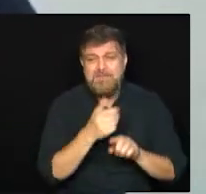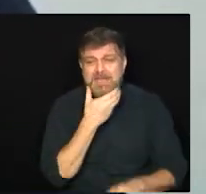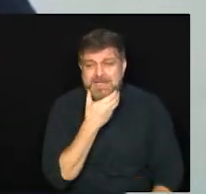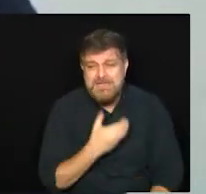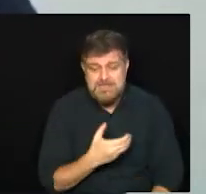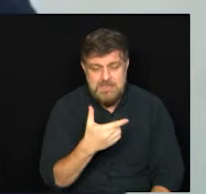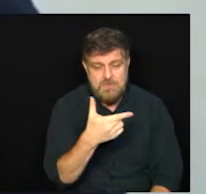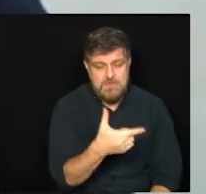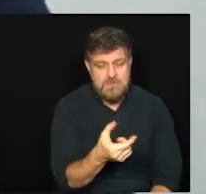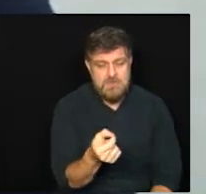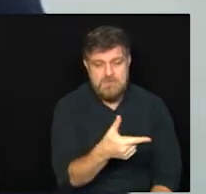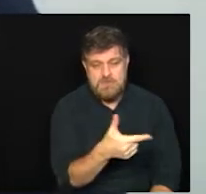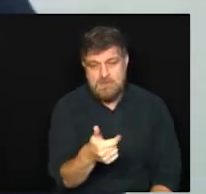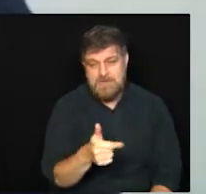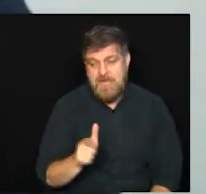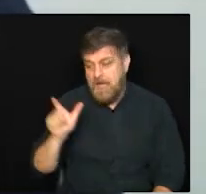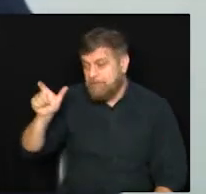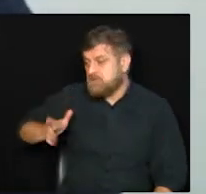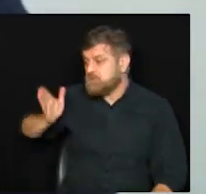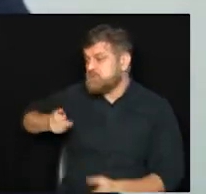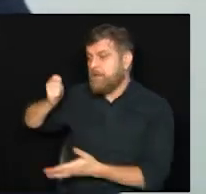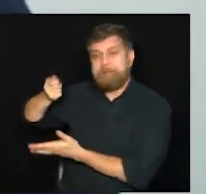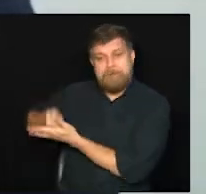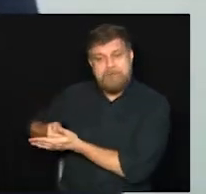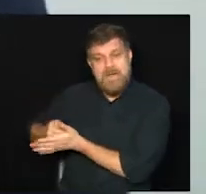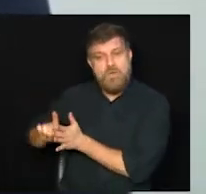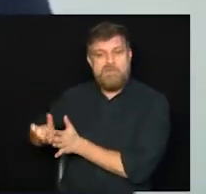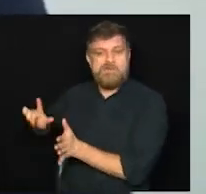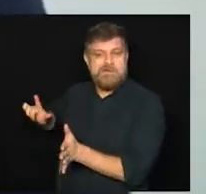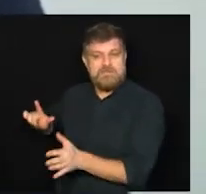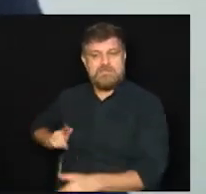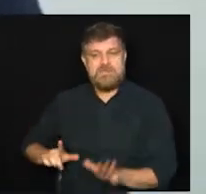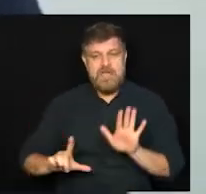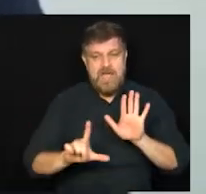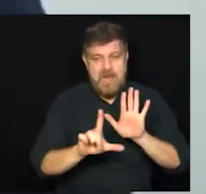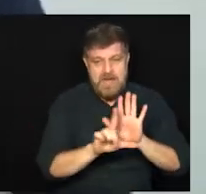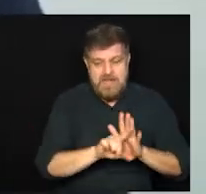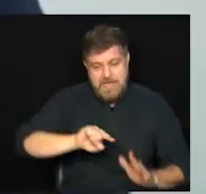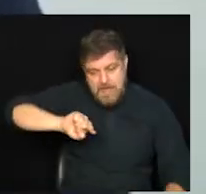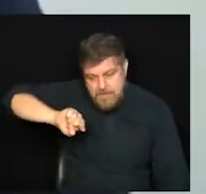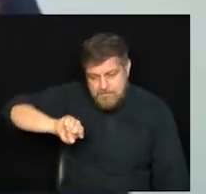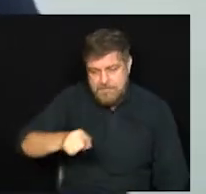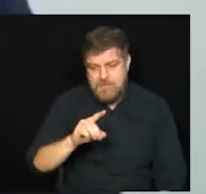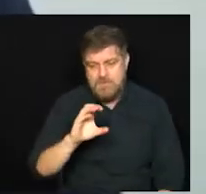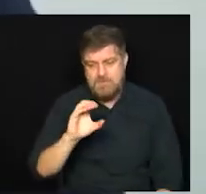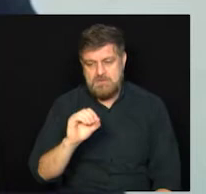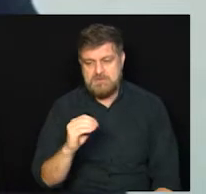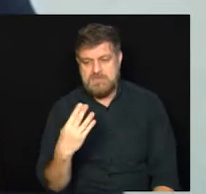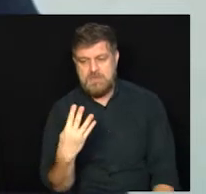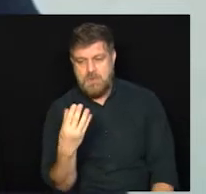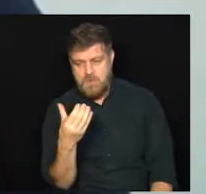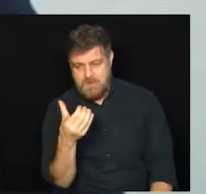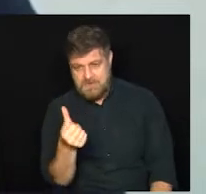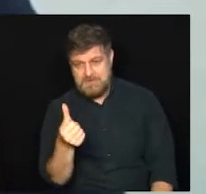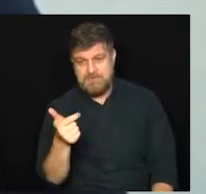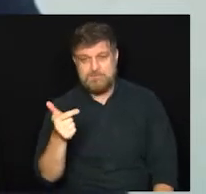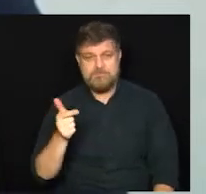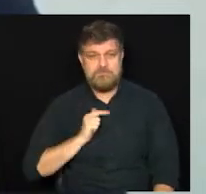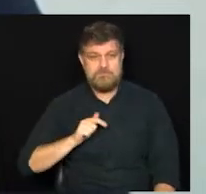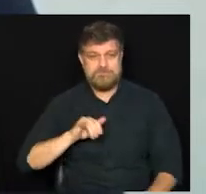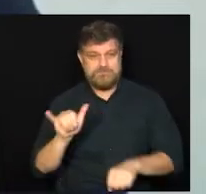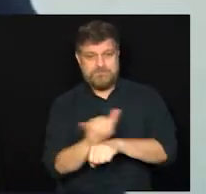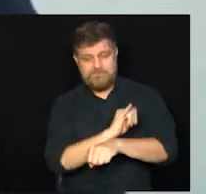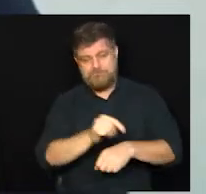2022. Essa é aquela lei 1046 do ano passado. Então, foram as movimentações do